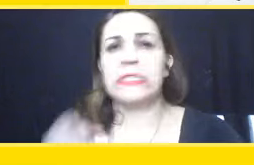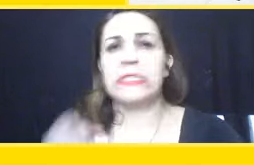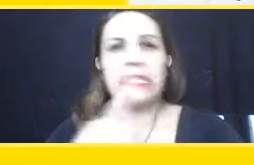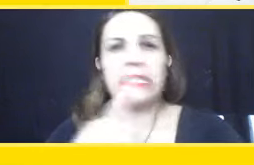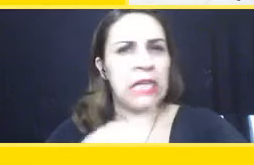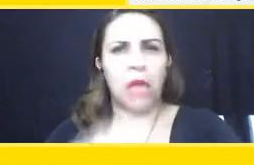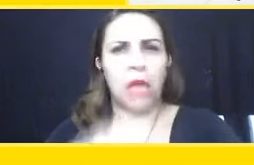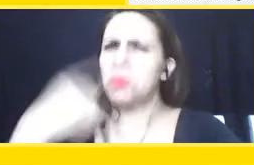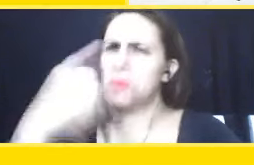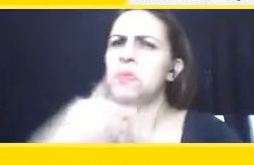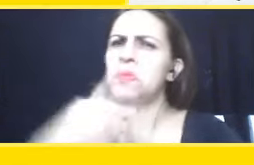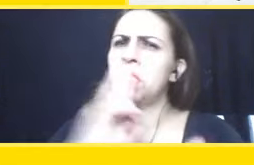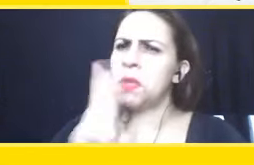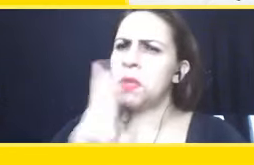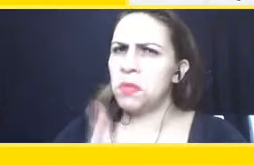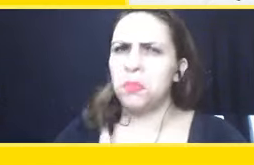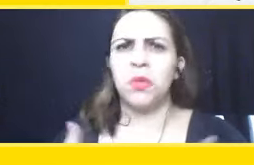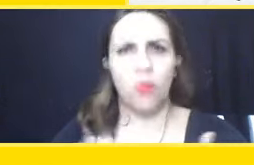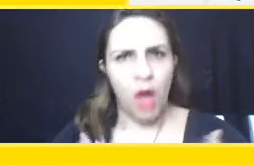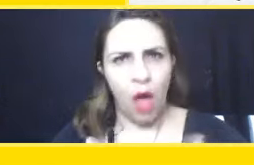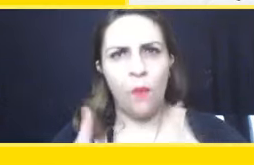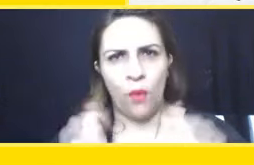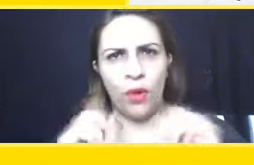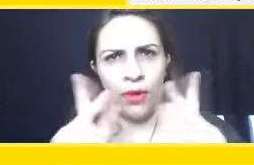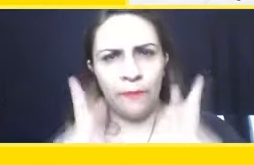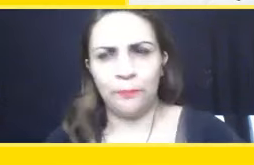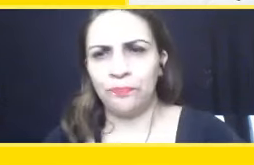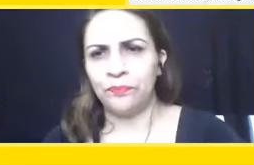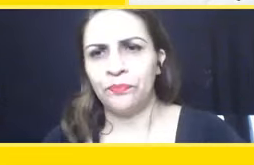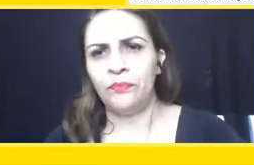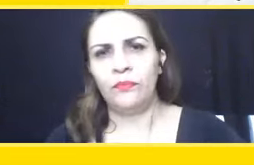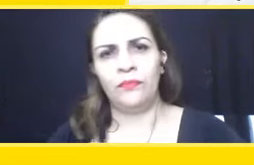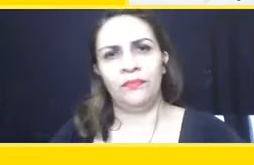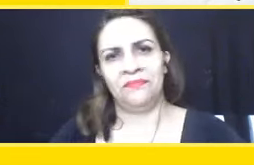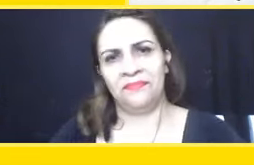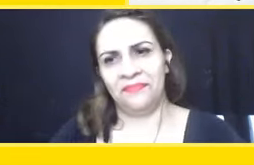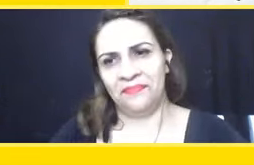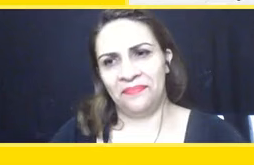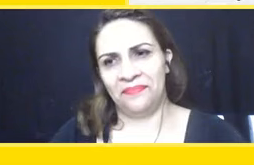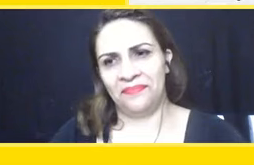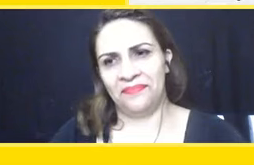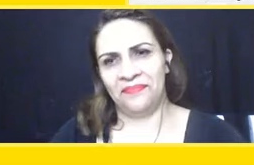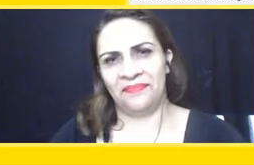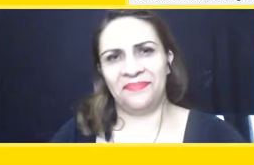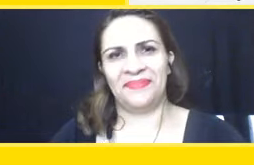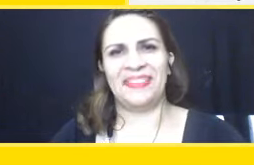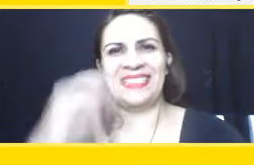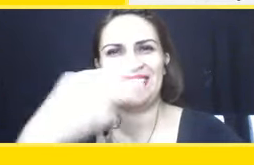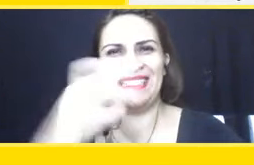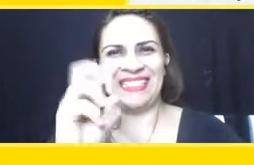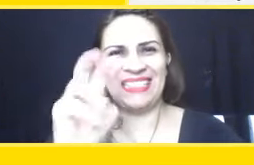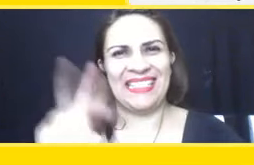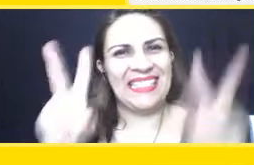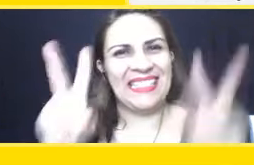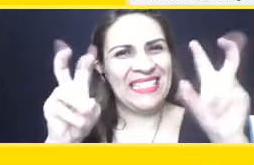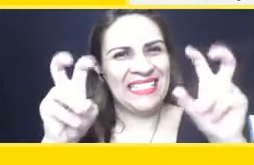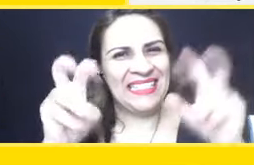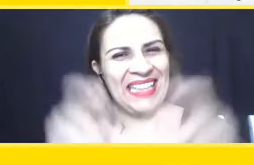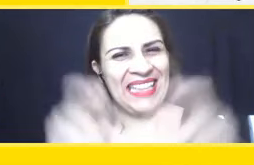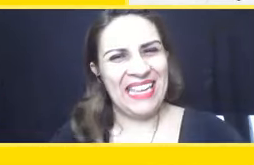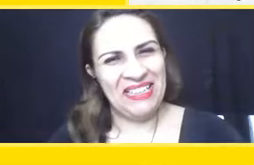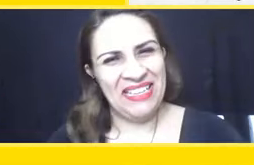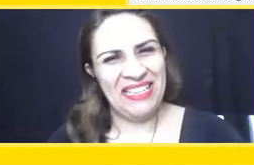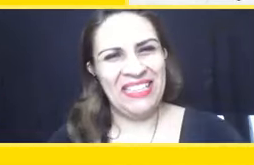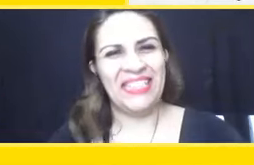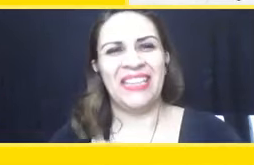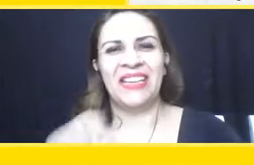um de vocês. E 35 minutos, vamos ao tema, né, deputado? Até porque o assunto do dia é a